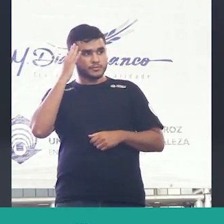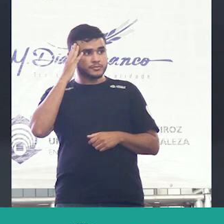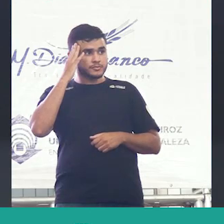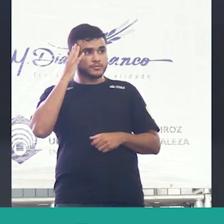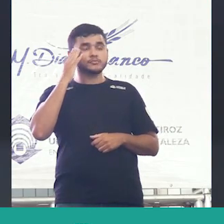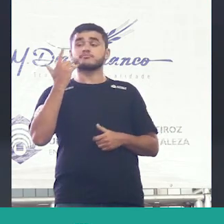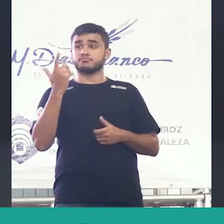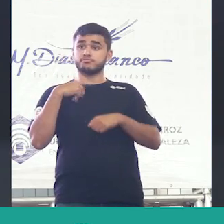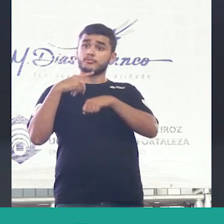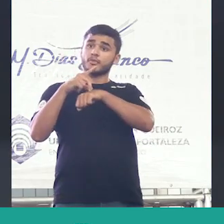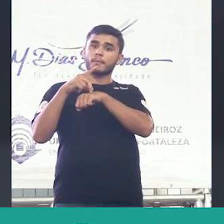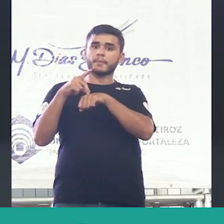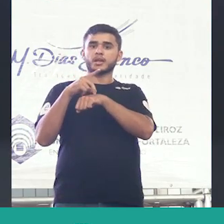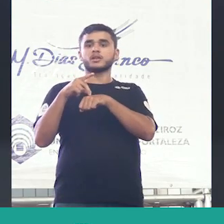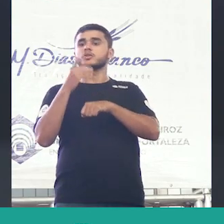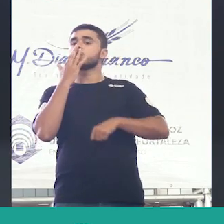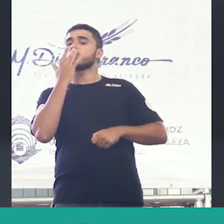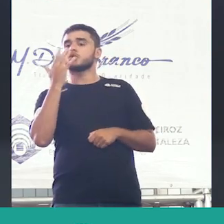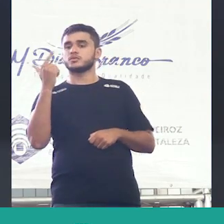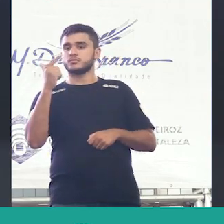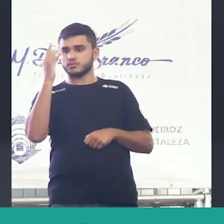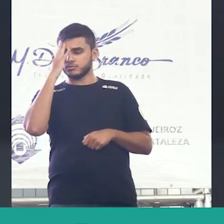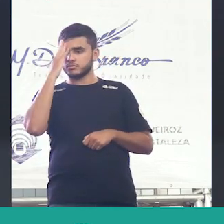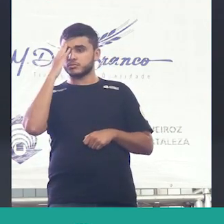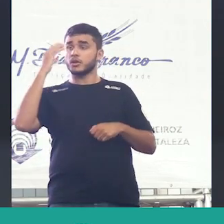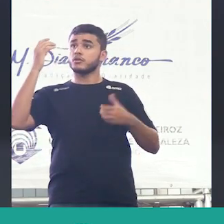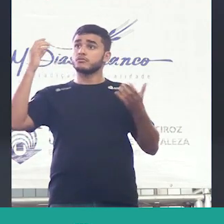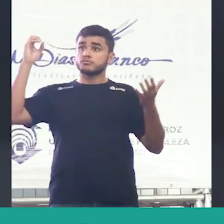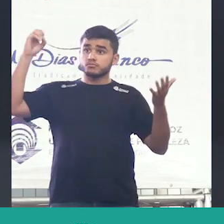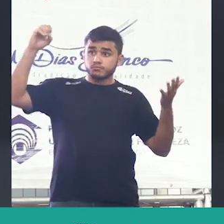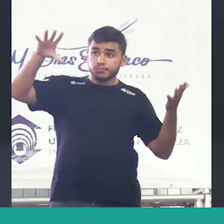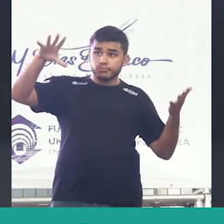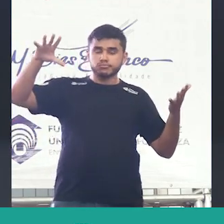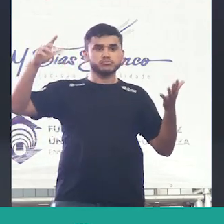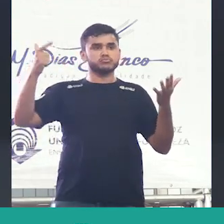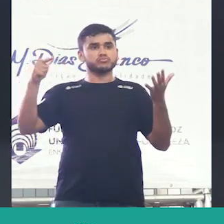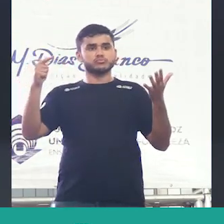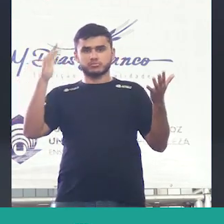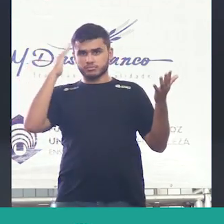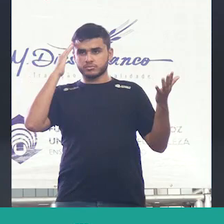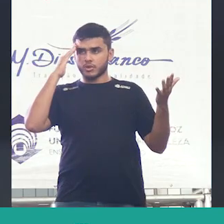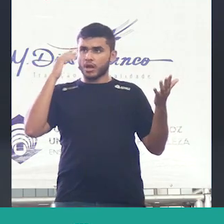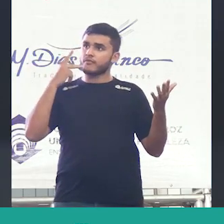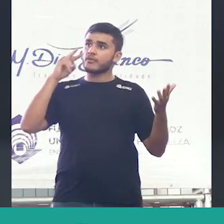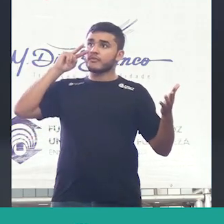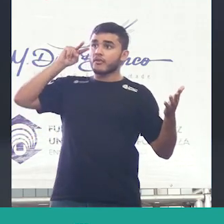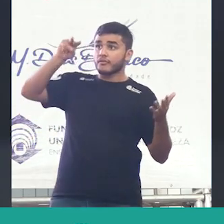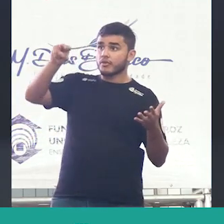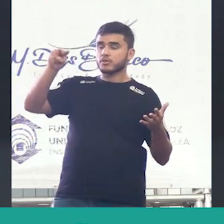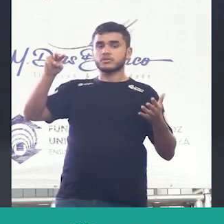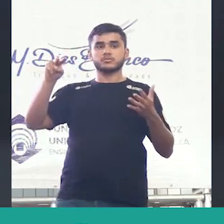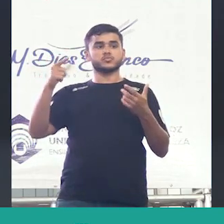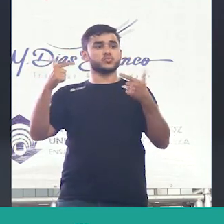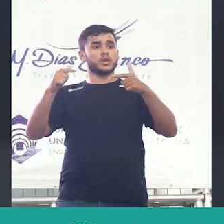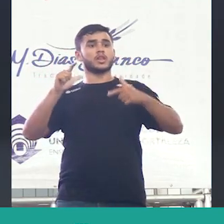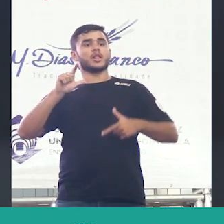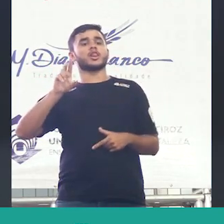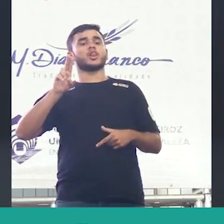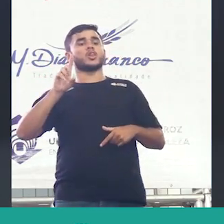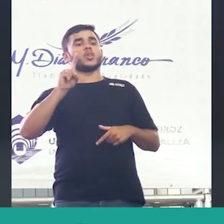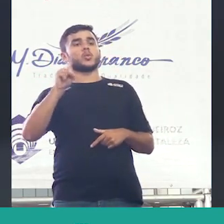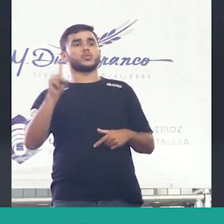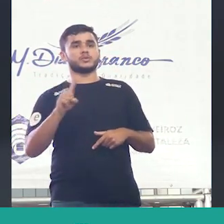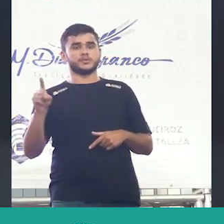vejo. Por que preto não é fonte de luz? Porque não tem luz. A diferença do transparente e o preto é esse. Preto não tem